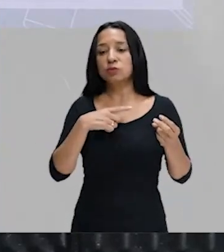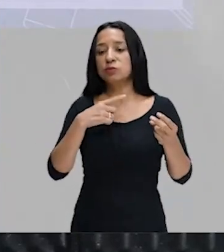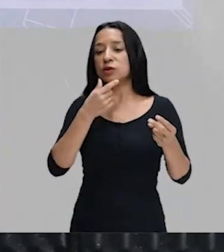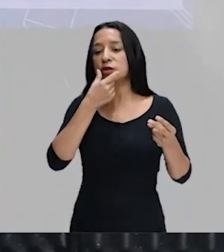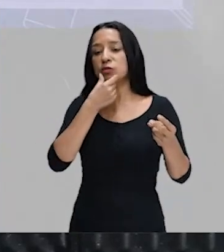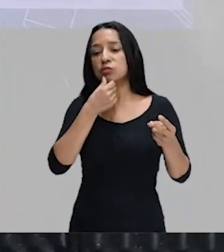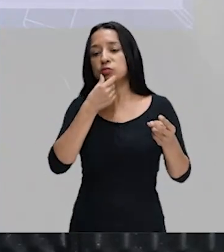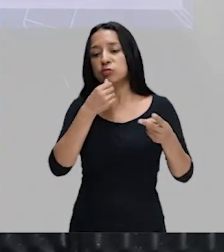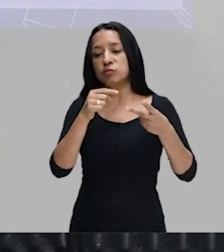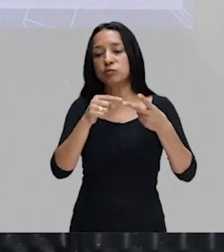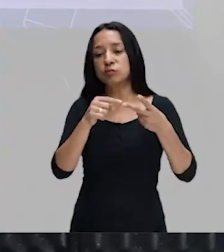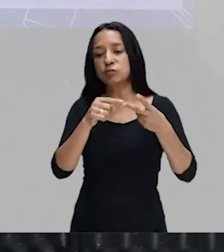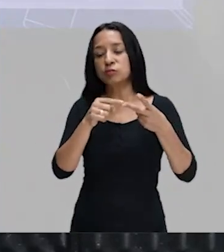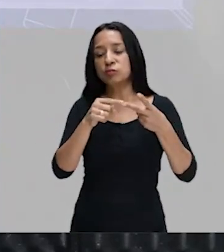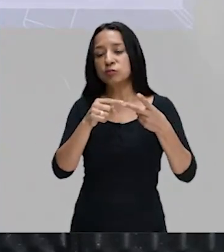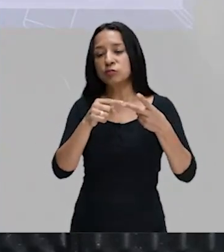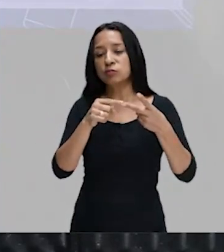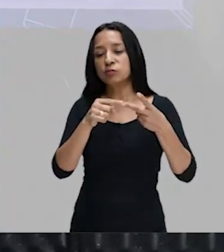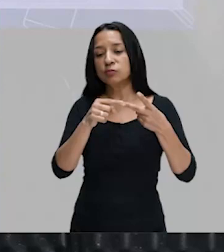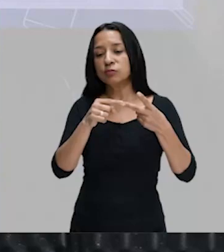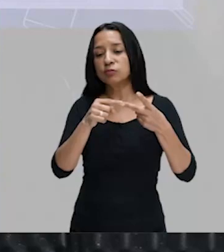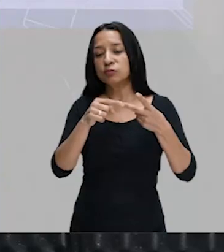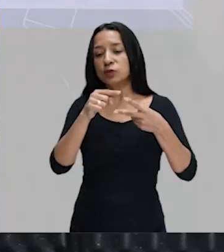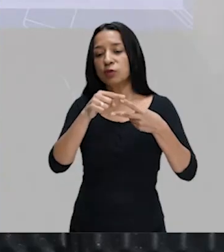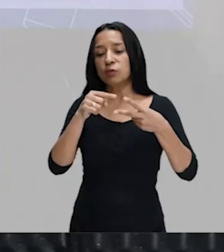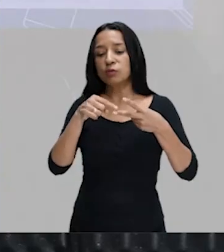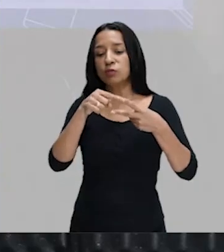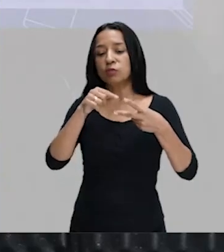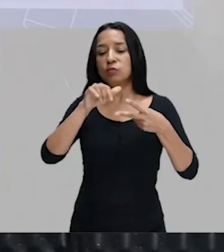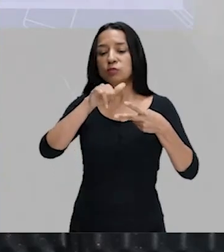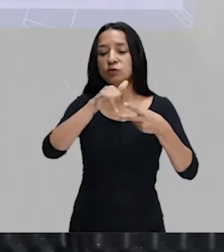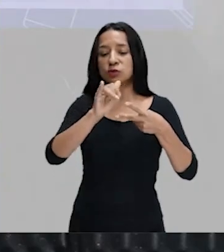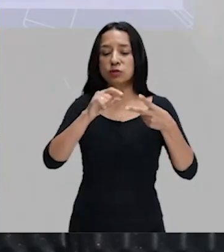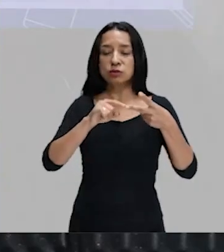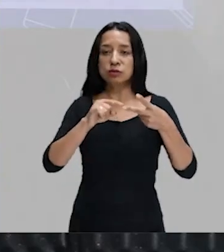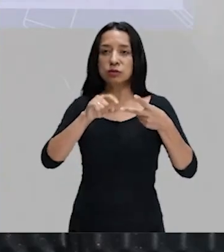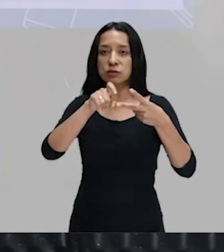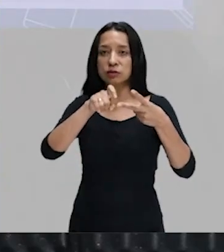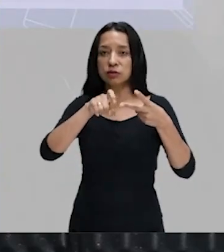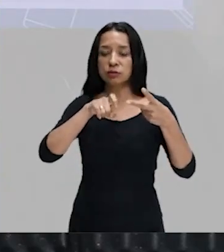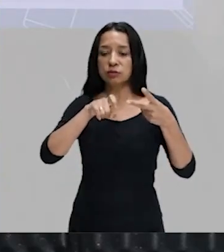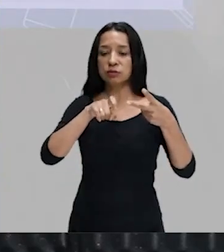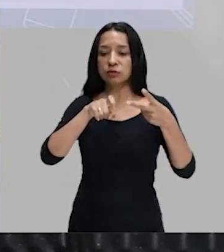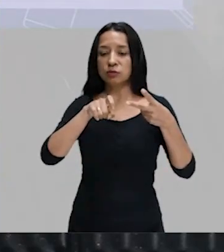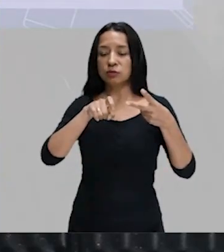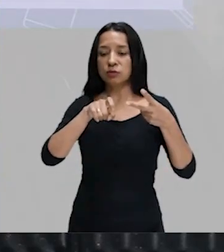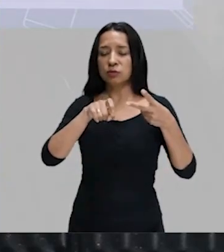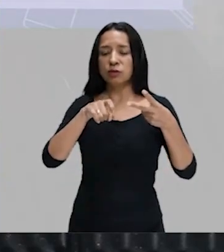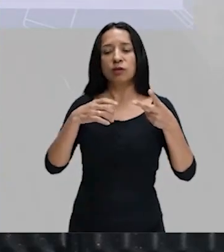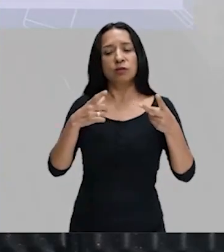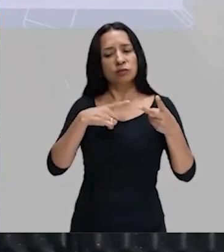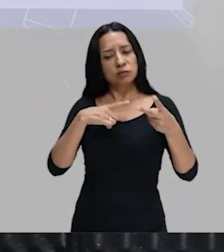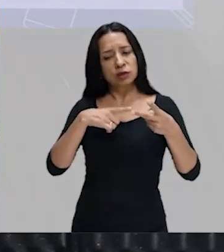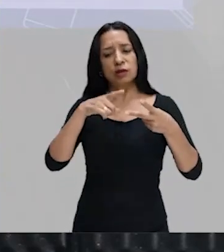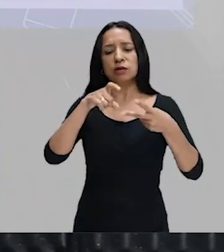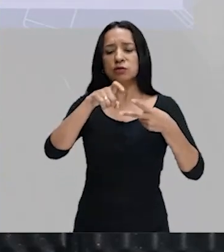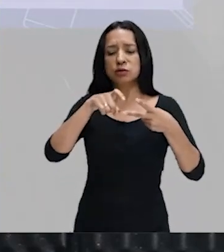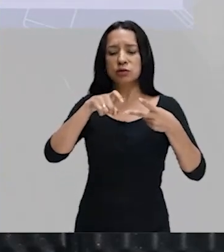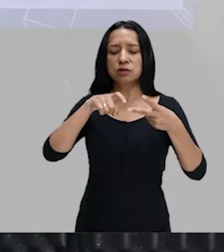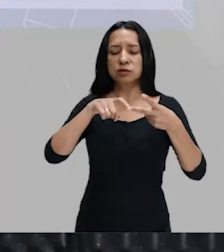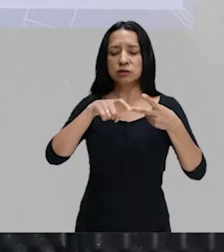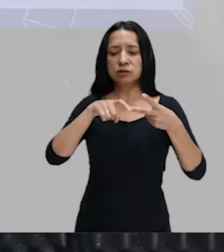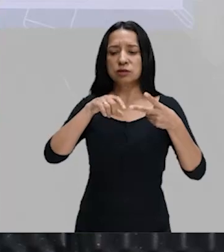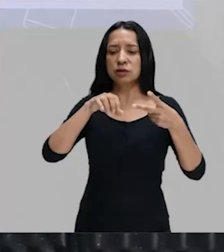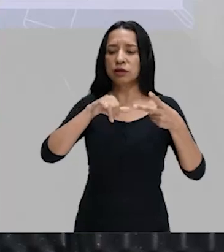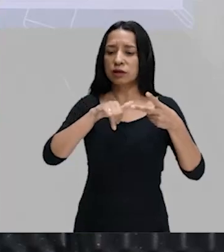vou ter um par sexual XY. Quando eu tiver o par sexual XY, eu